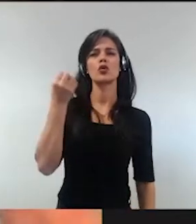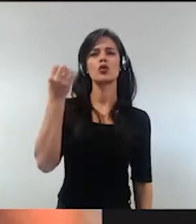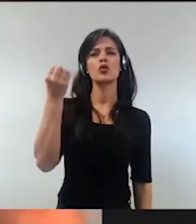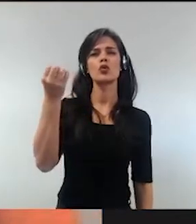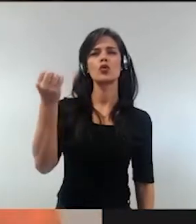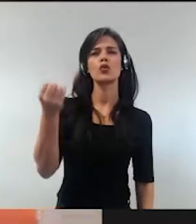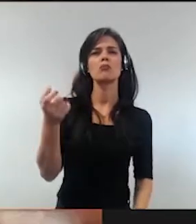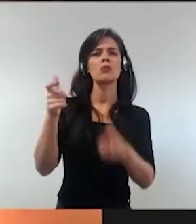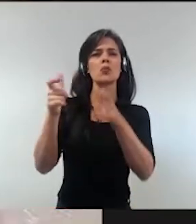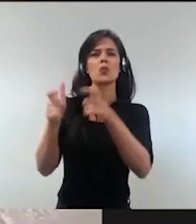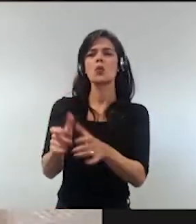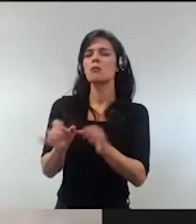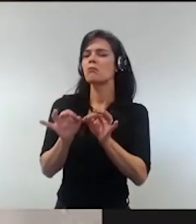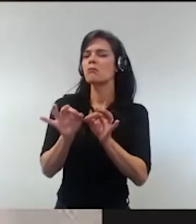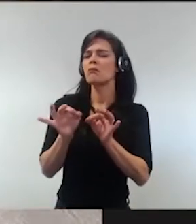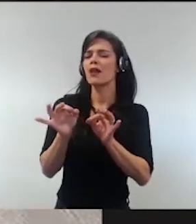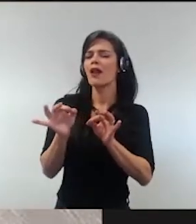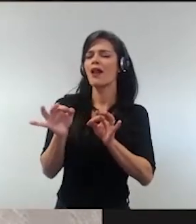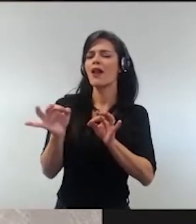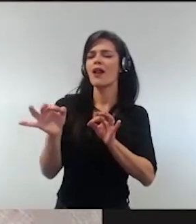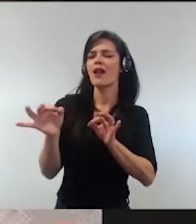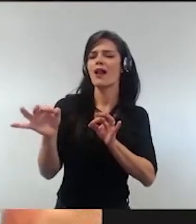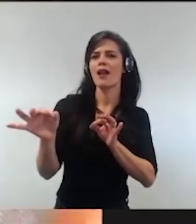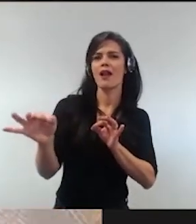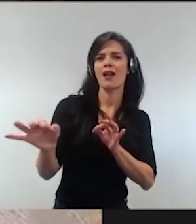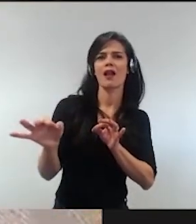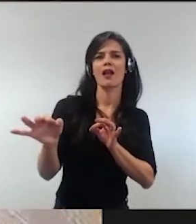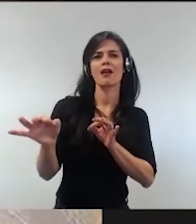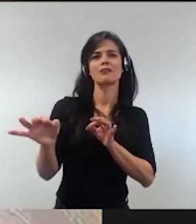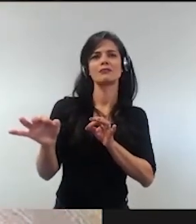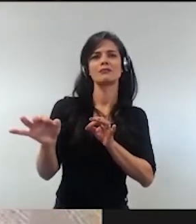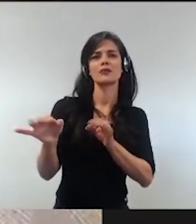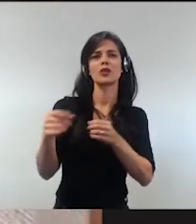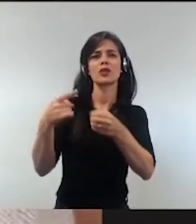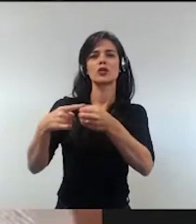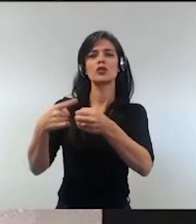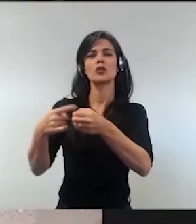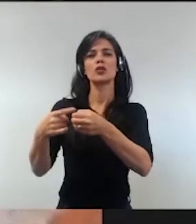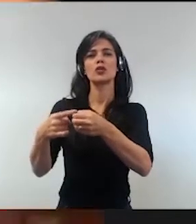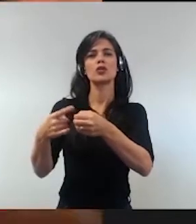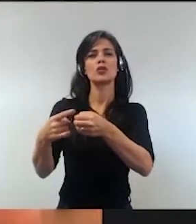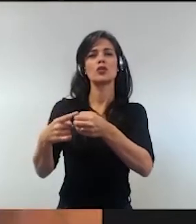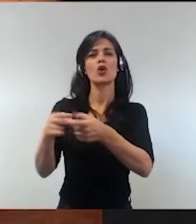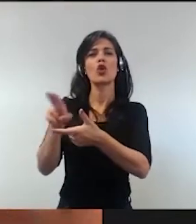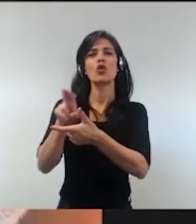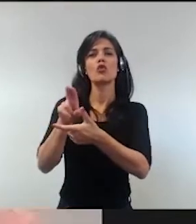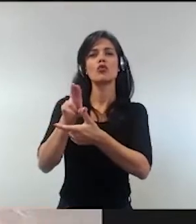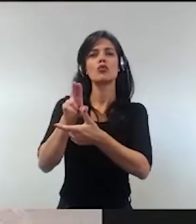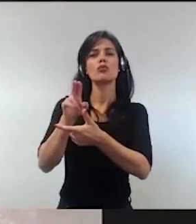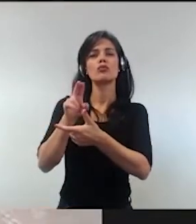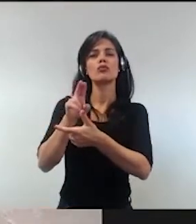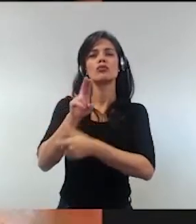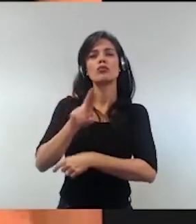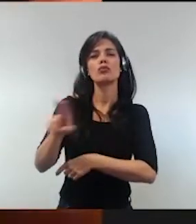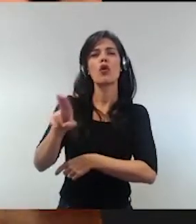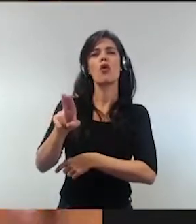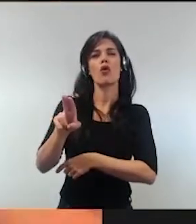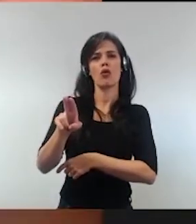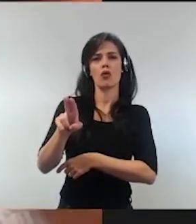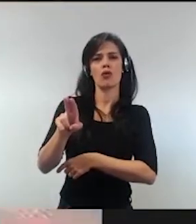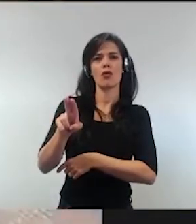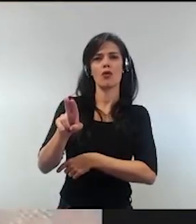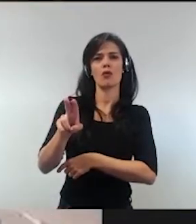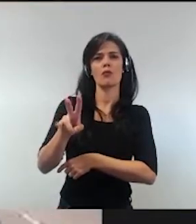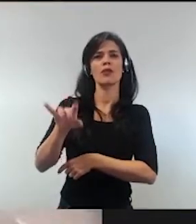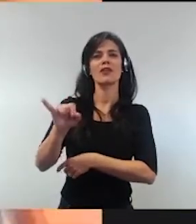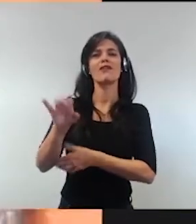Hunemons. É uma palavra onomatopaica que procura repetir o